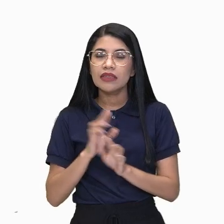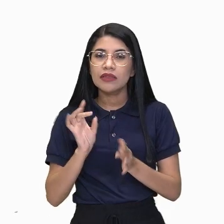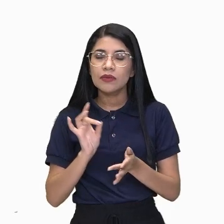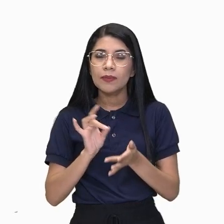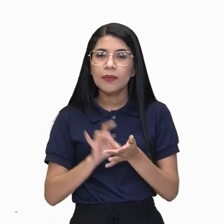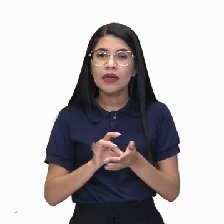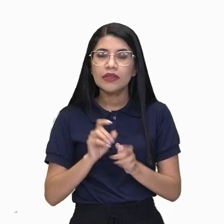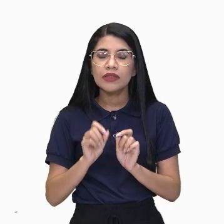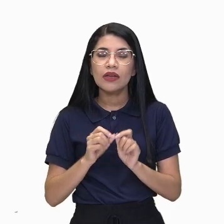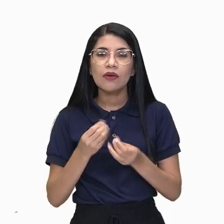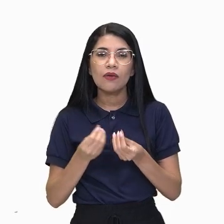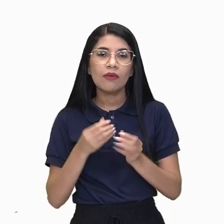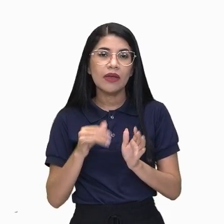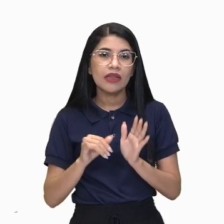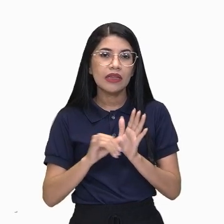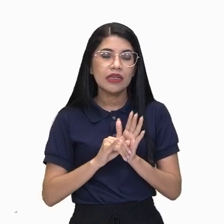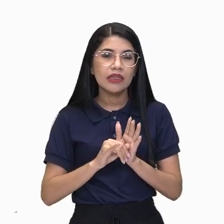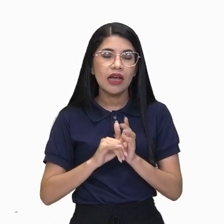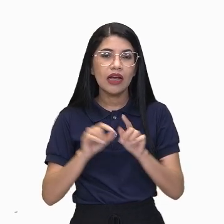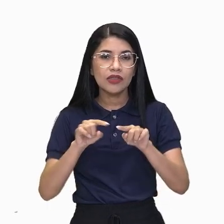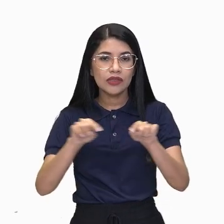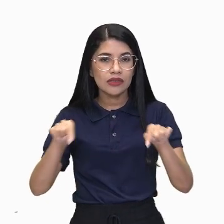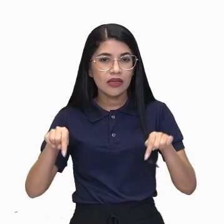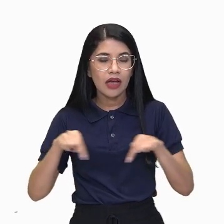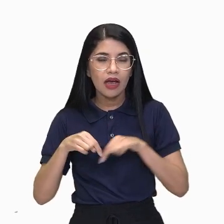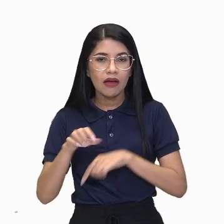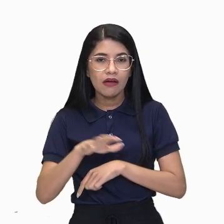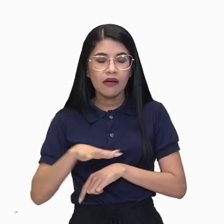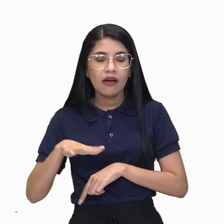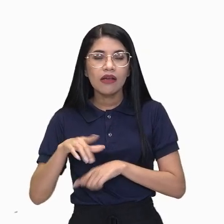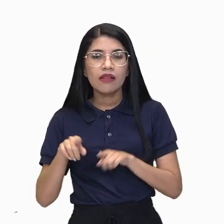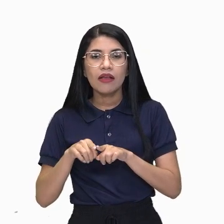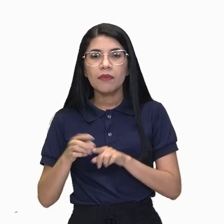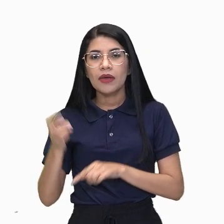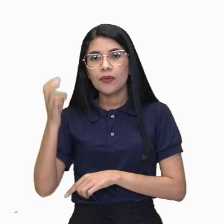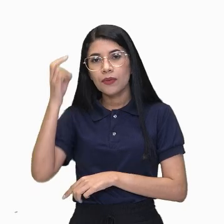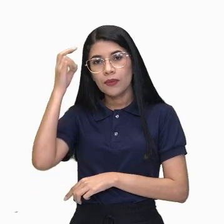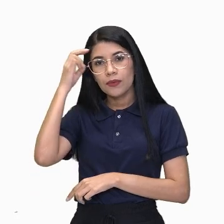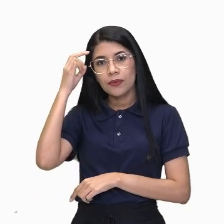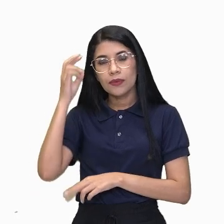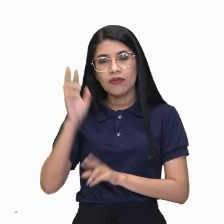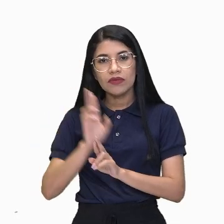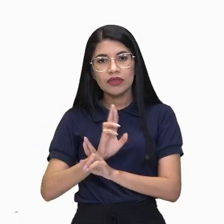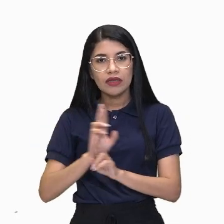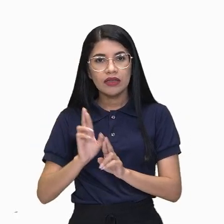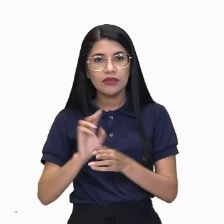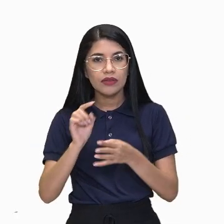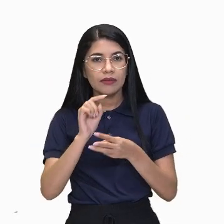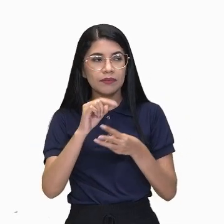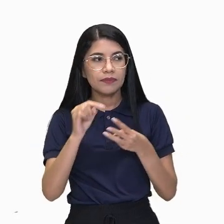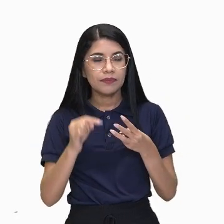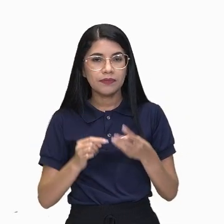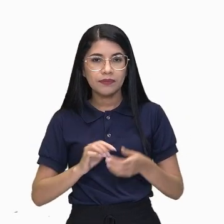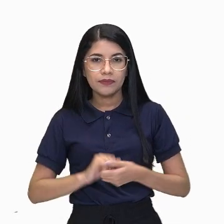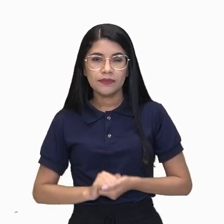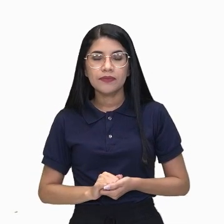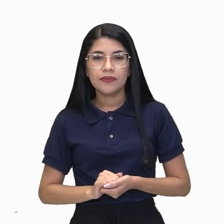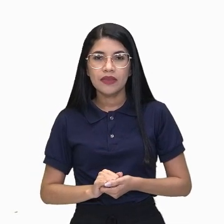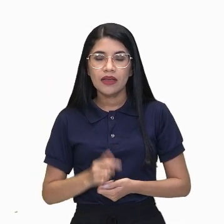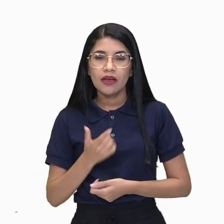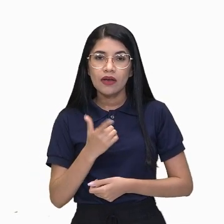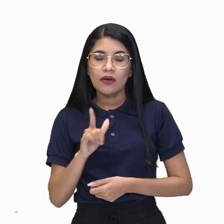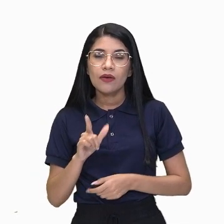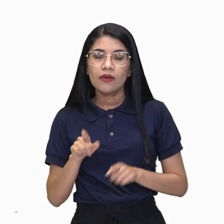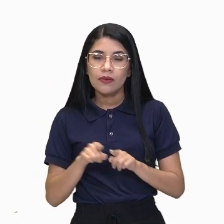entre identidade, território e cultura, como nós já colocamos desde o princípio, não é isso? Outra coisa também que a gente